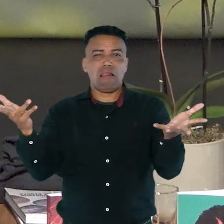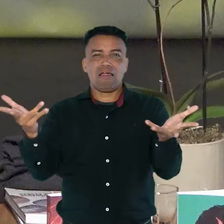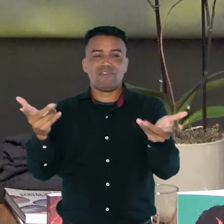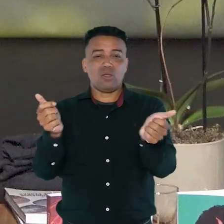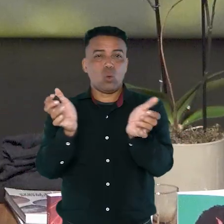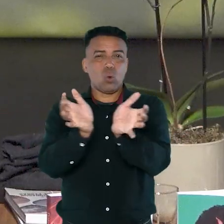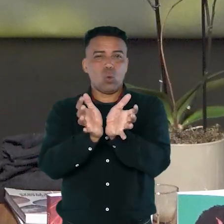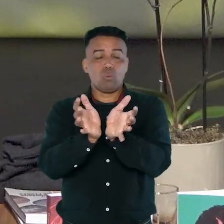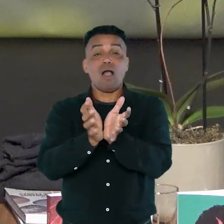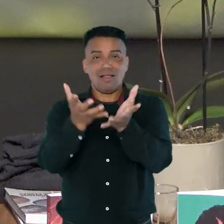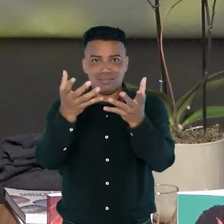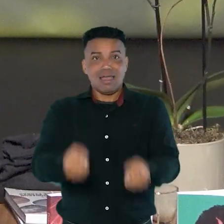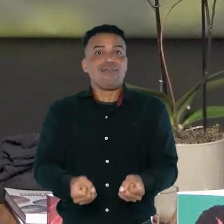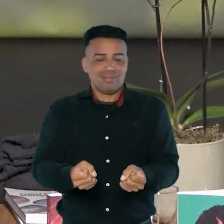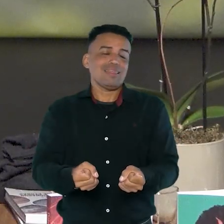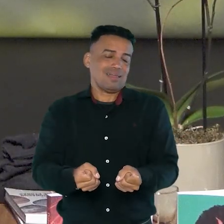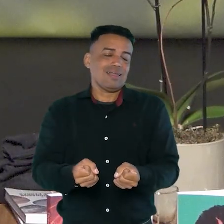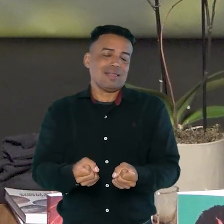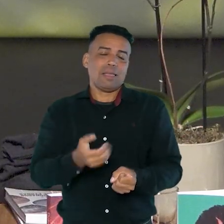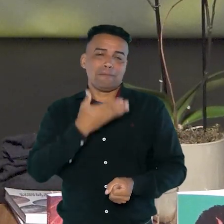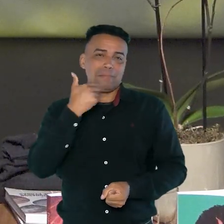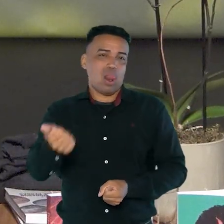Delícia! A seita que dói menos, né?